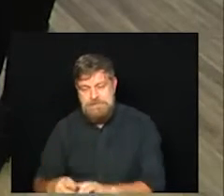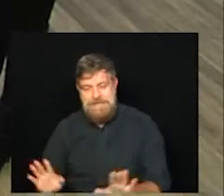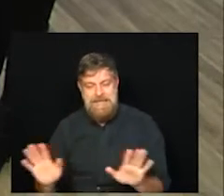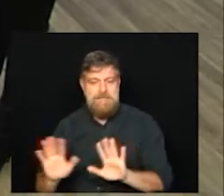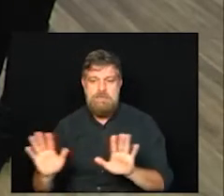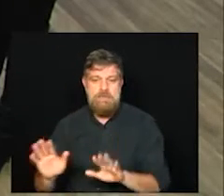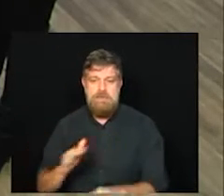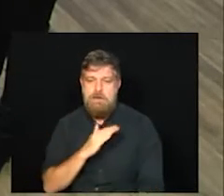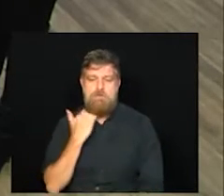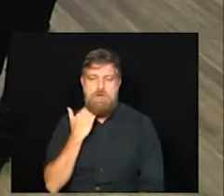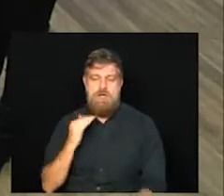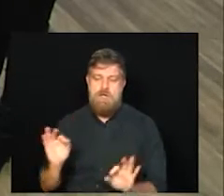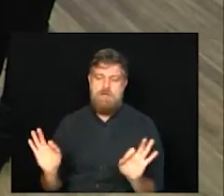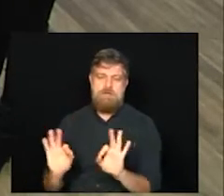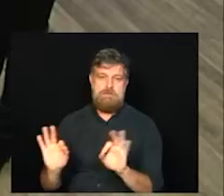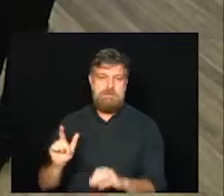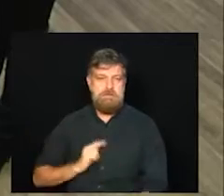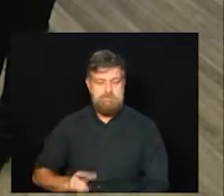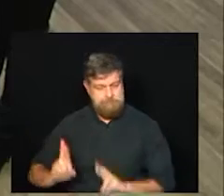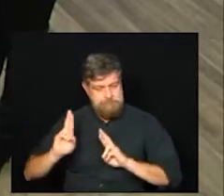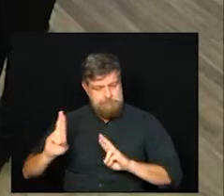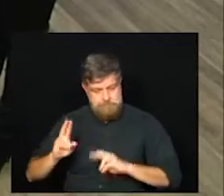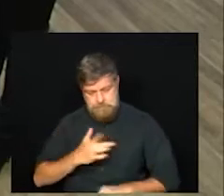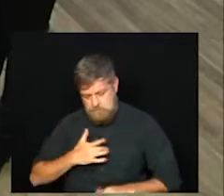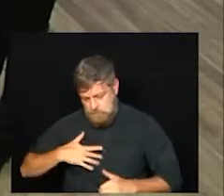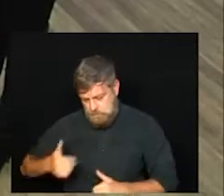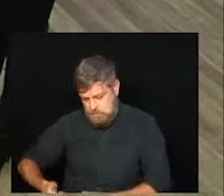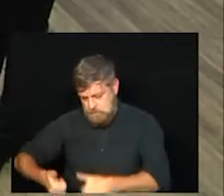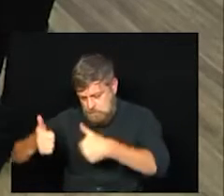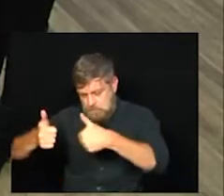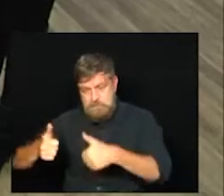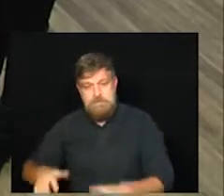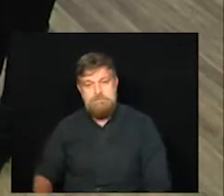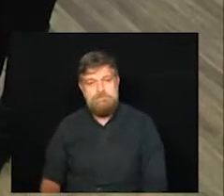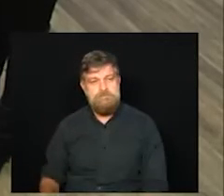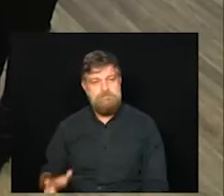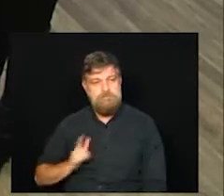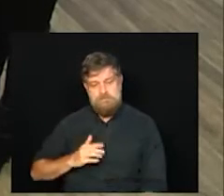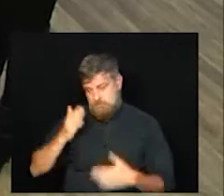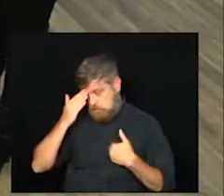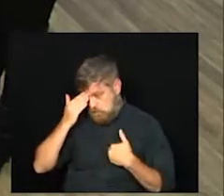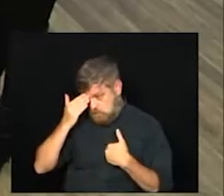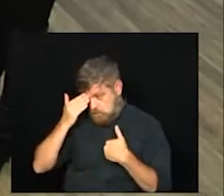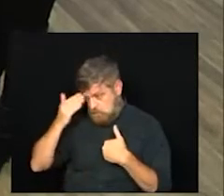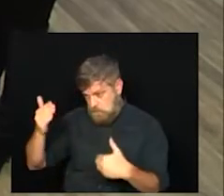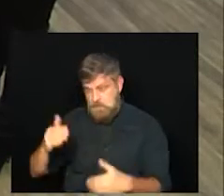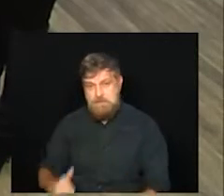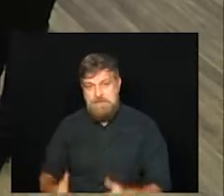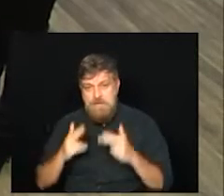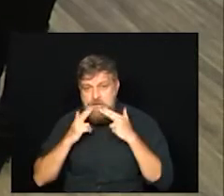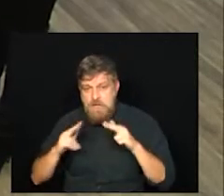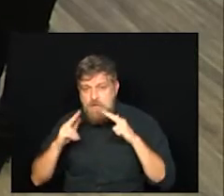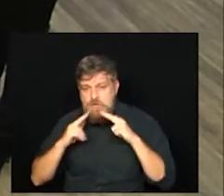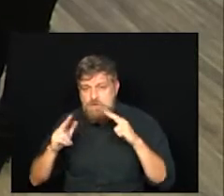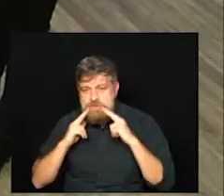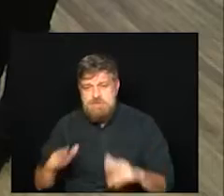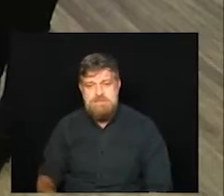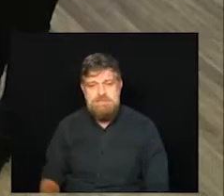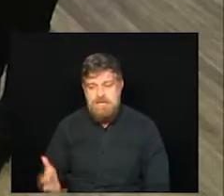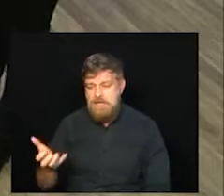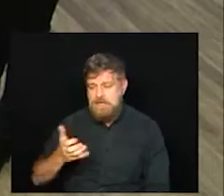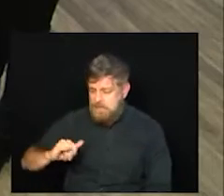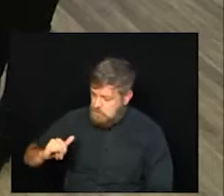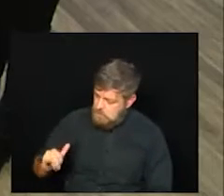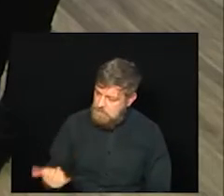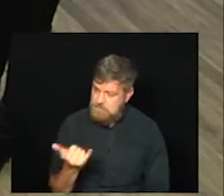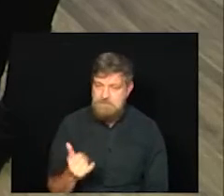grave. Recuperação rápida, então, para todos os acidentados. Mirna Abreu, muito obrigado pelas notícias da Metrópole de Campinas. Quero aproveitar